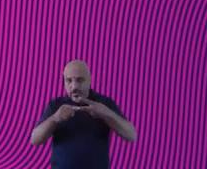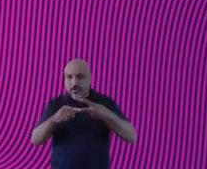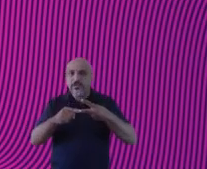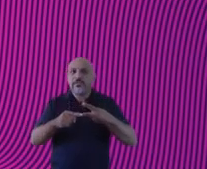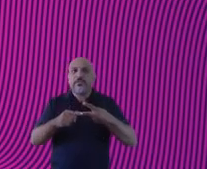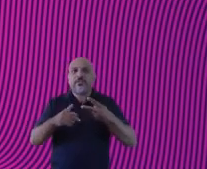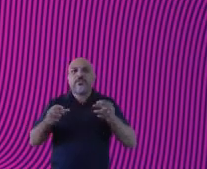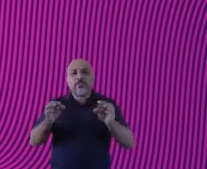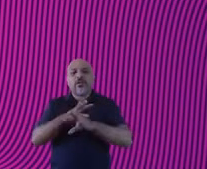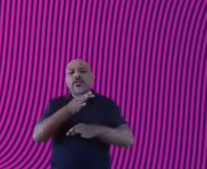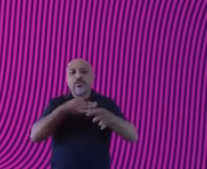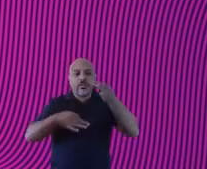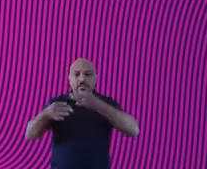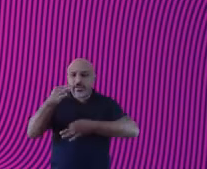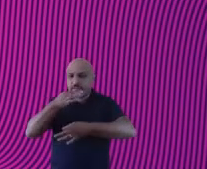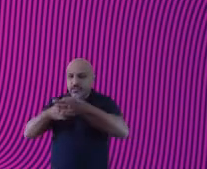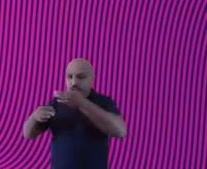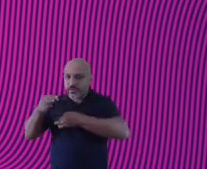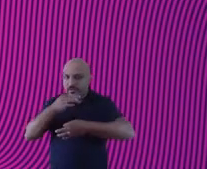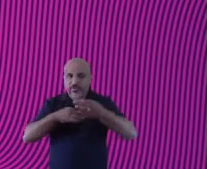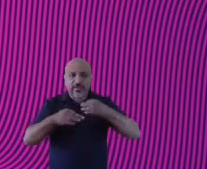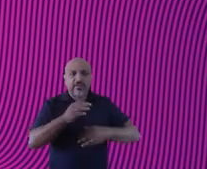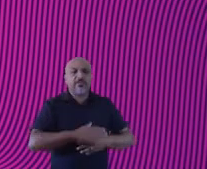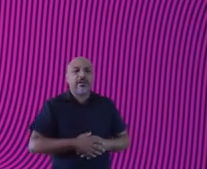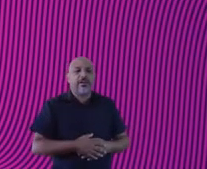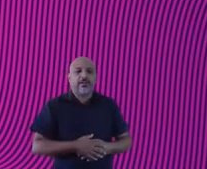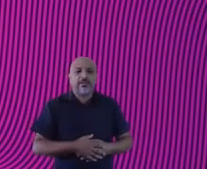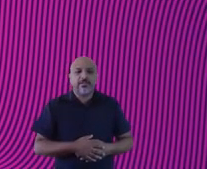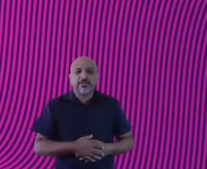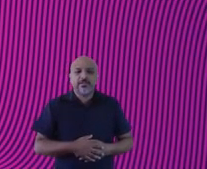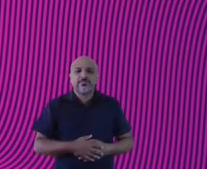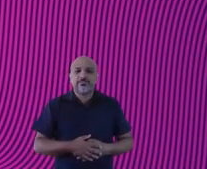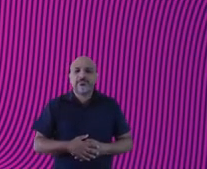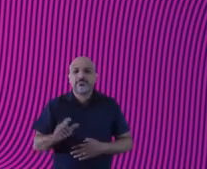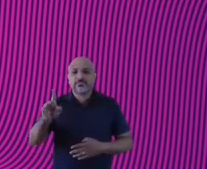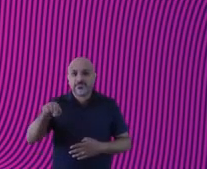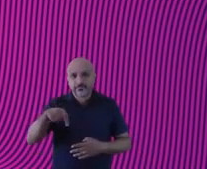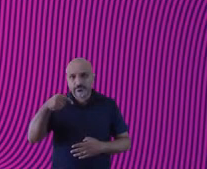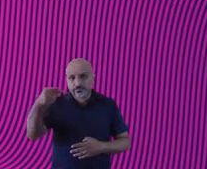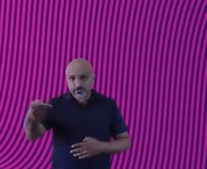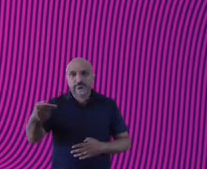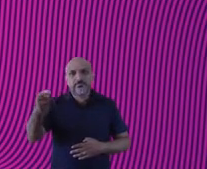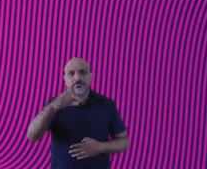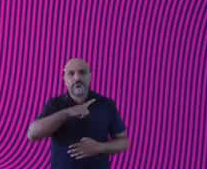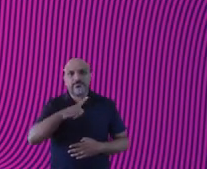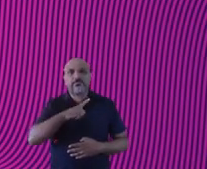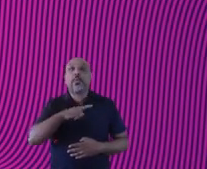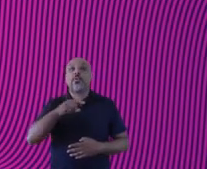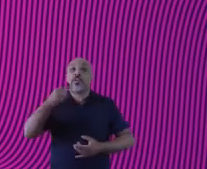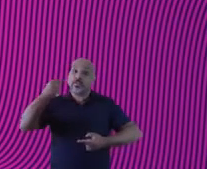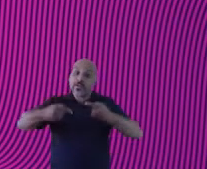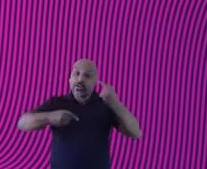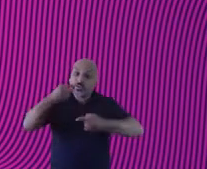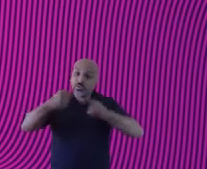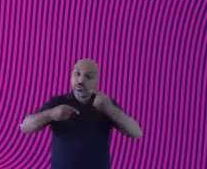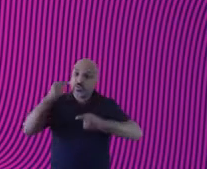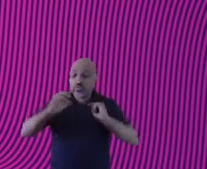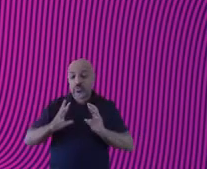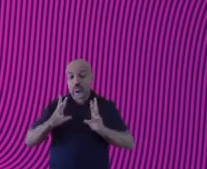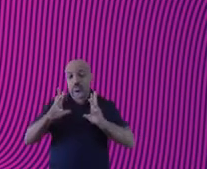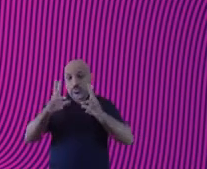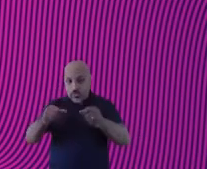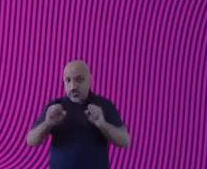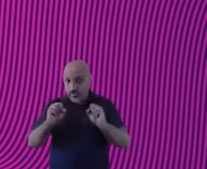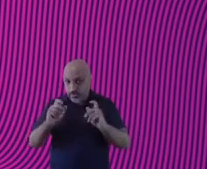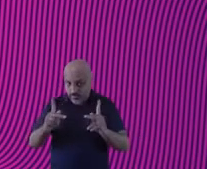seu comentário, no máximo 5, pessoal. E depois a gente faz uma discussão entre todos, tá ok? Então,